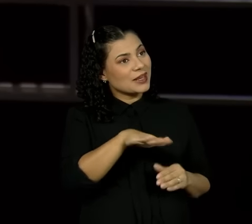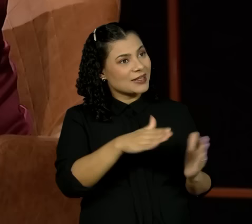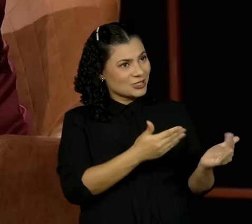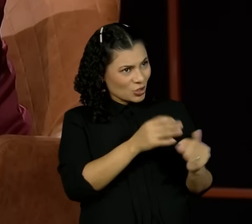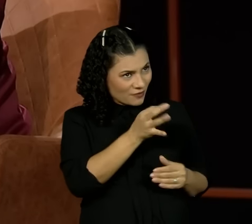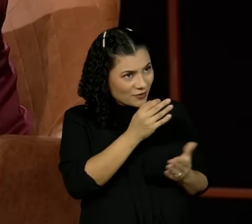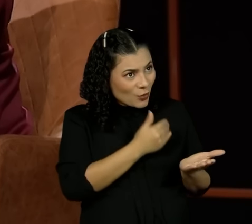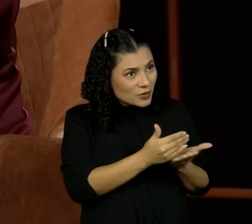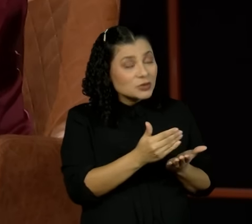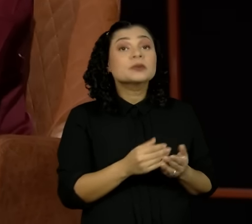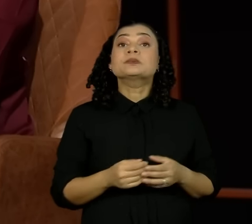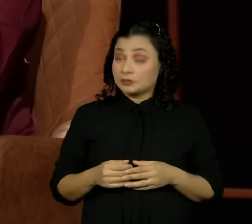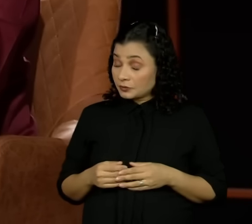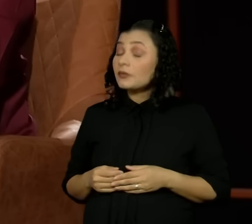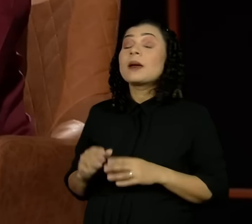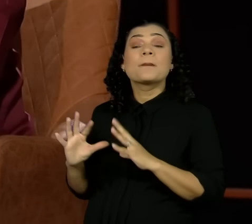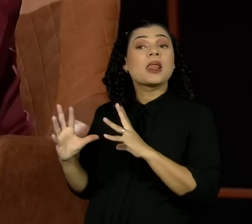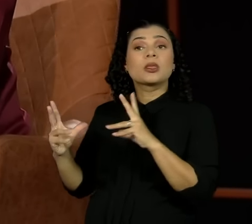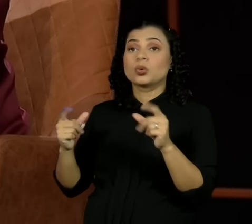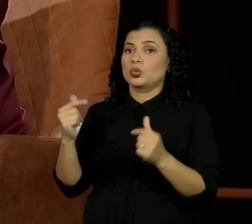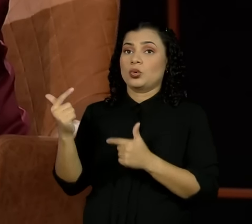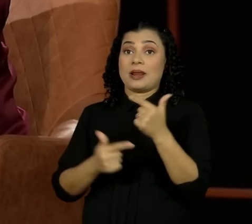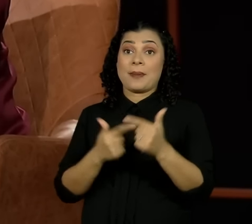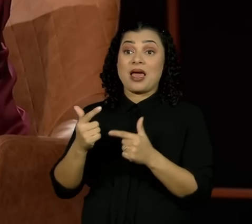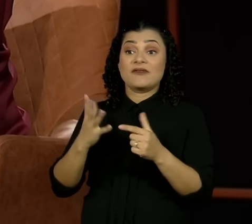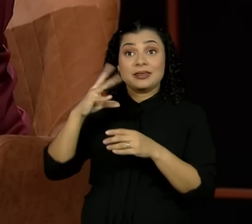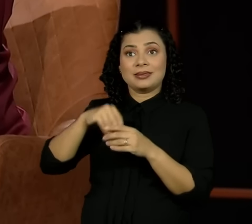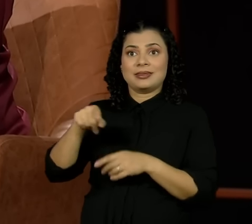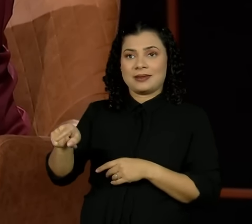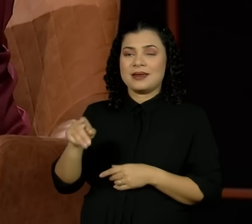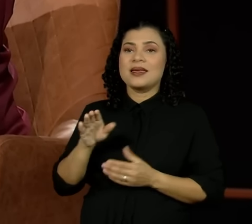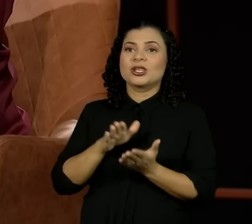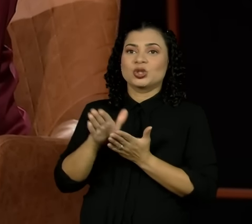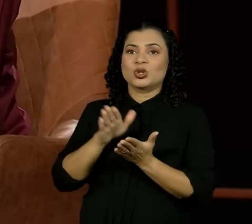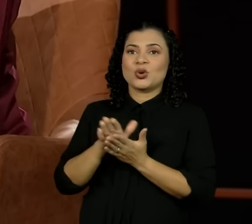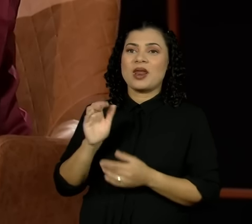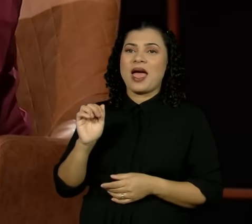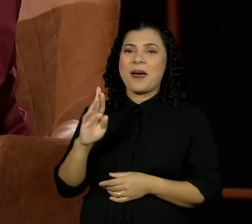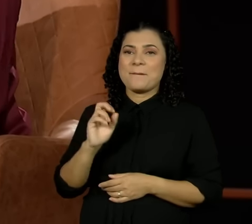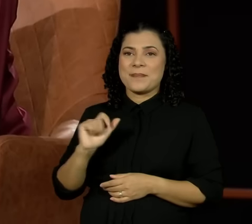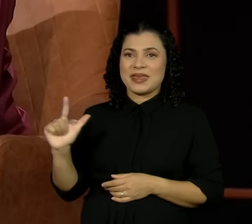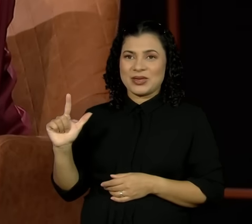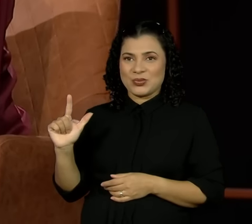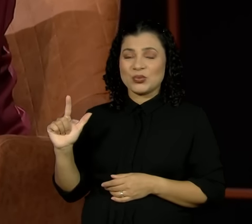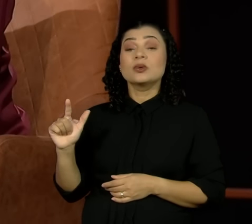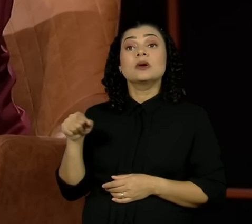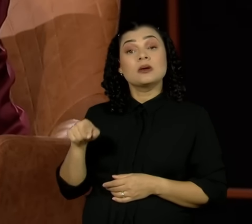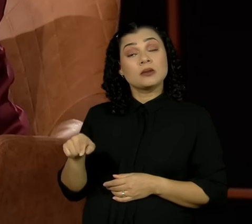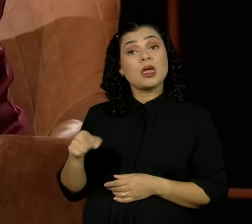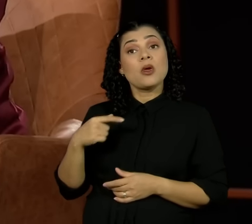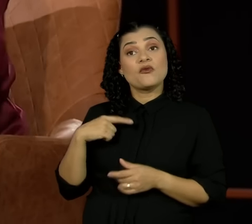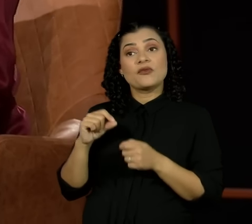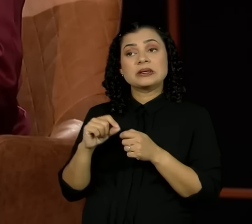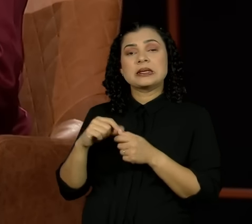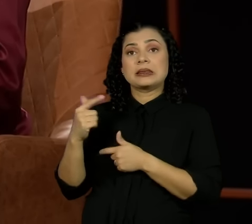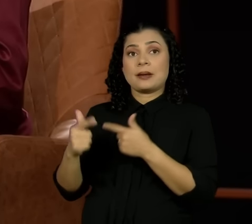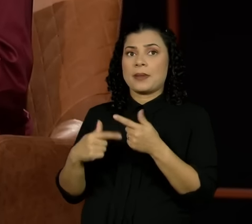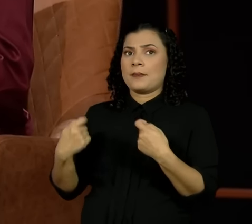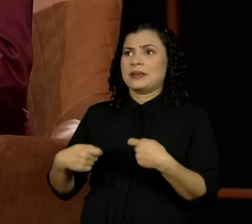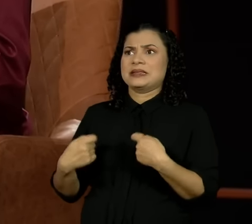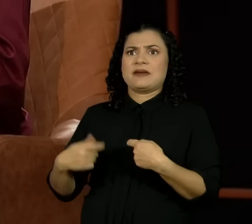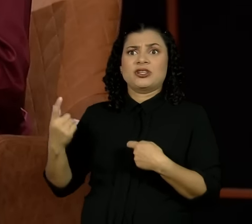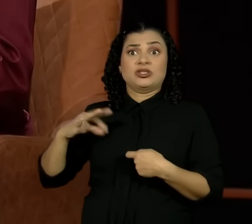jovens. É para tudo, né? Eu trabalhei em várias revistas, mas como eu fazia bem freelancer e precisava de